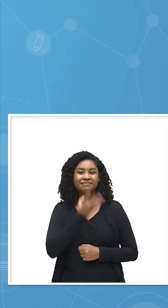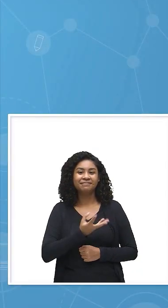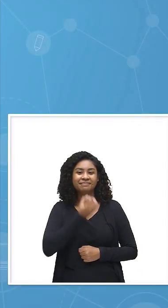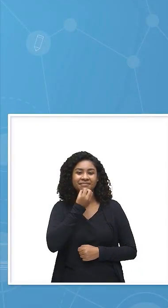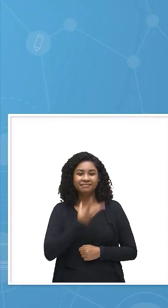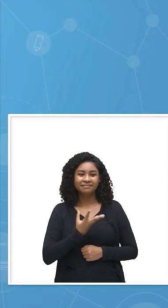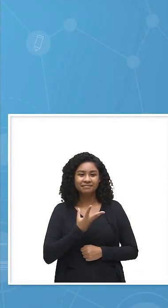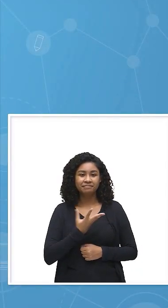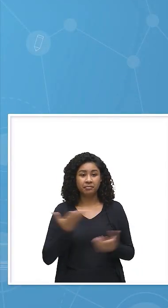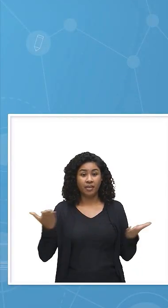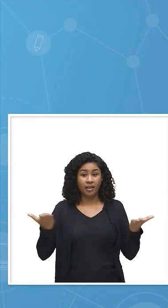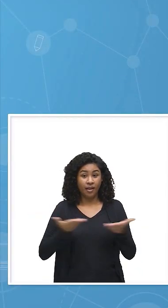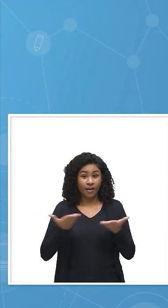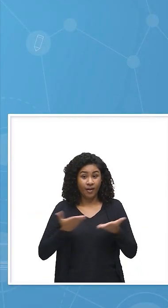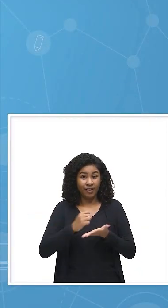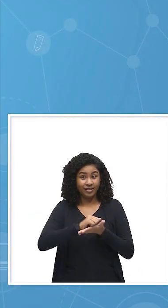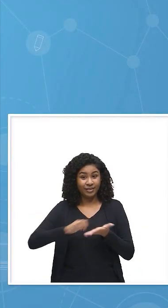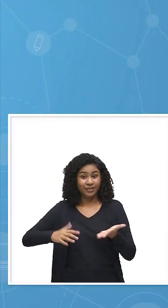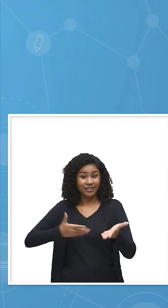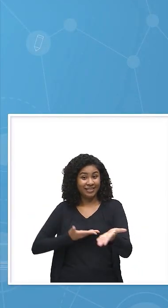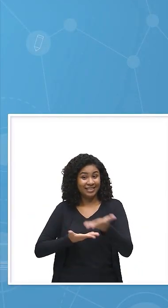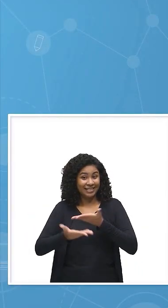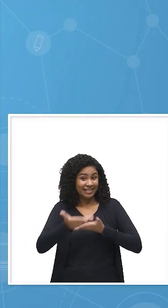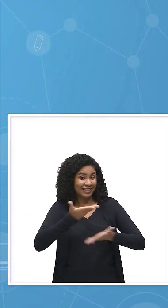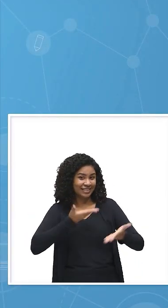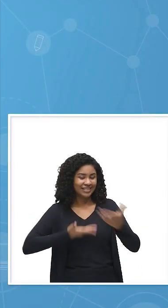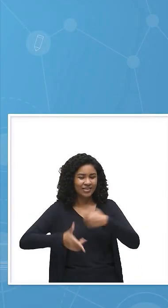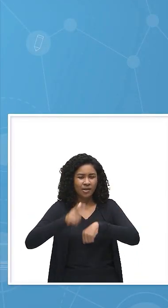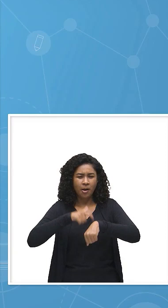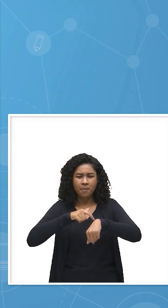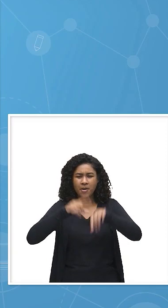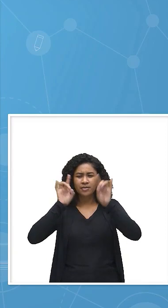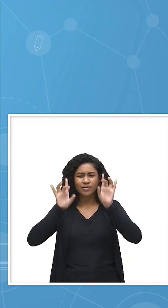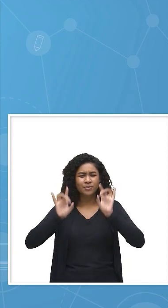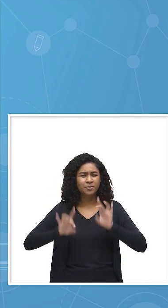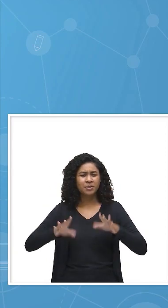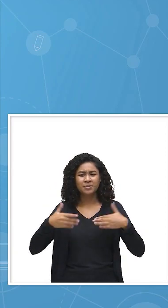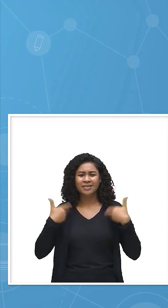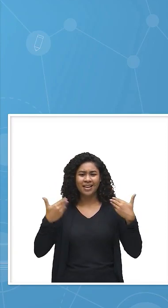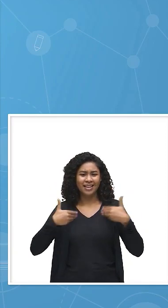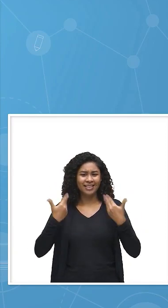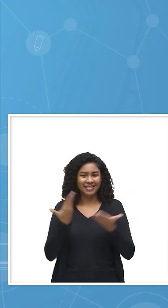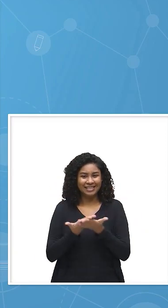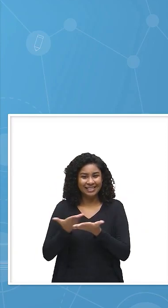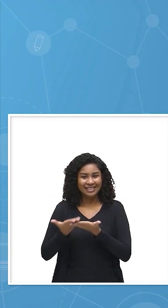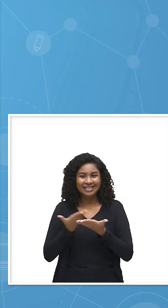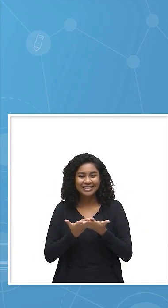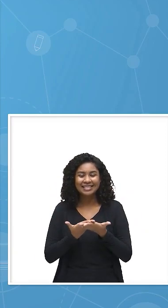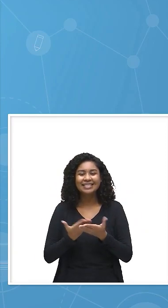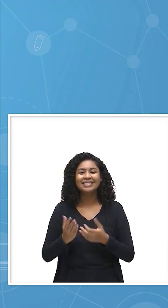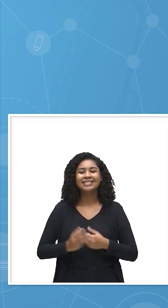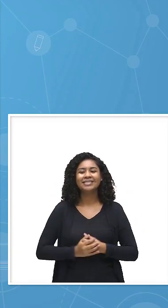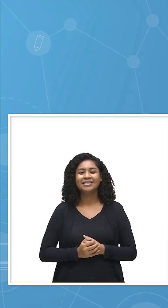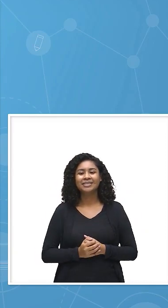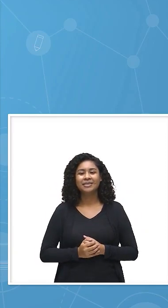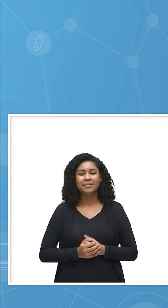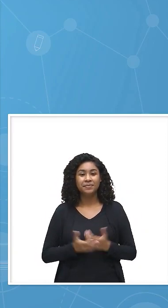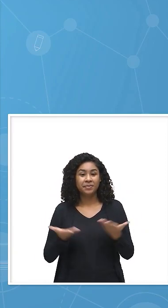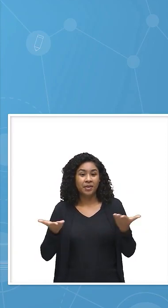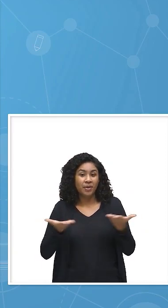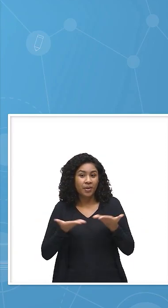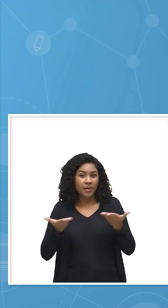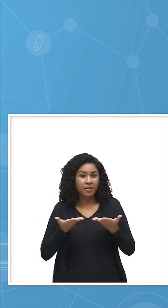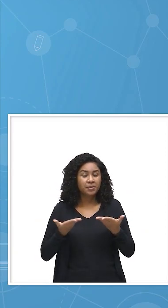Aí a nossa interatividade, o momento mais divertido, mais bacana da nossa aula. E eu vou dar uma